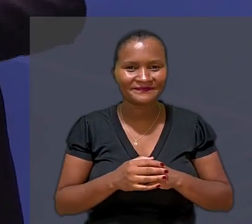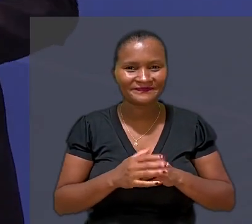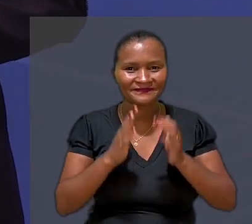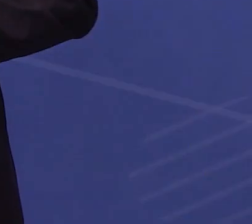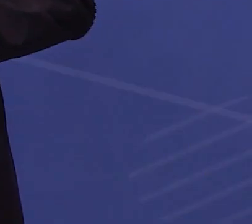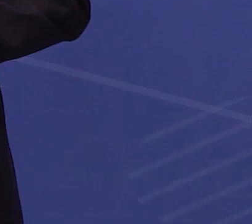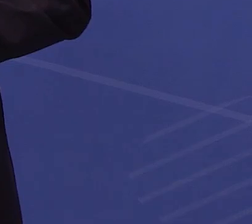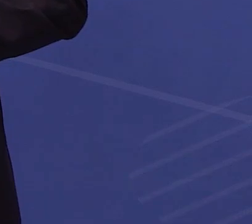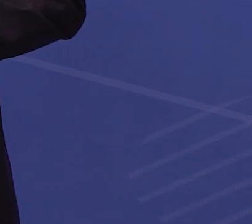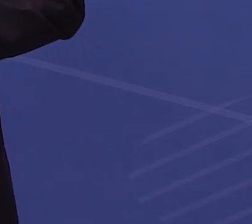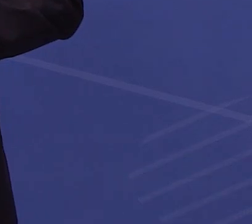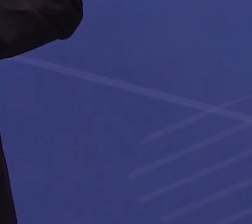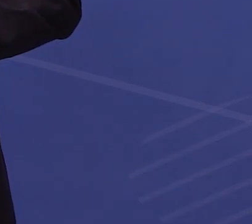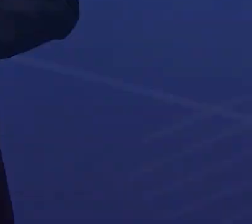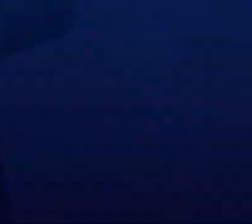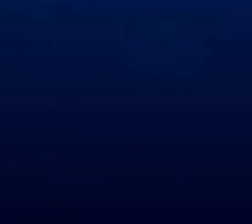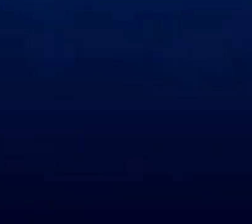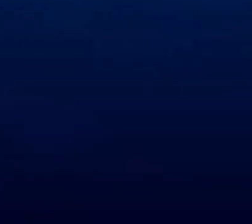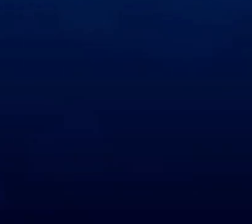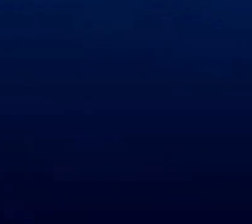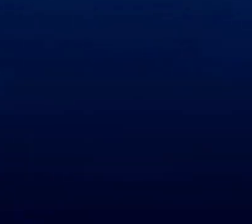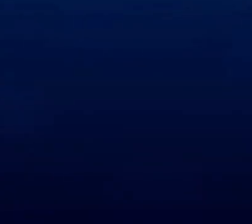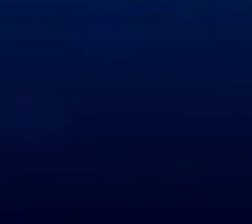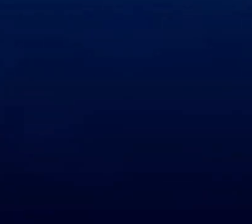O Revista TST está no ar.